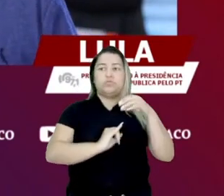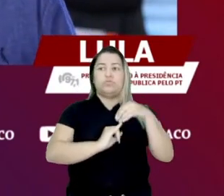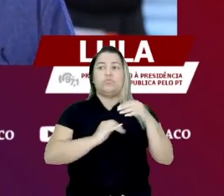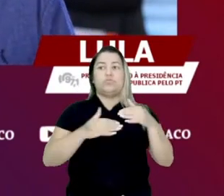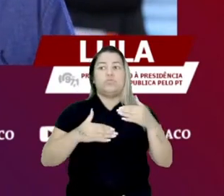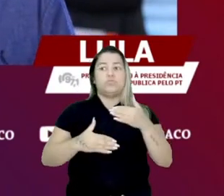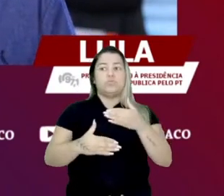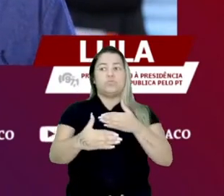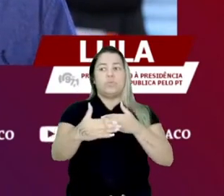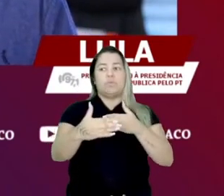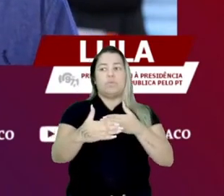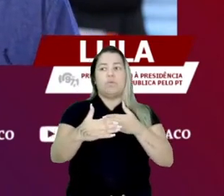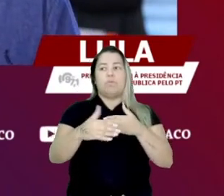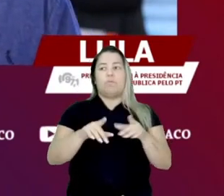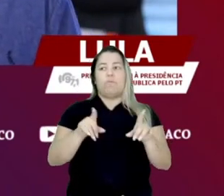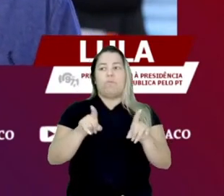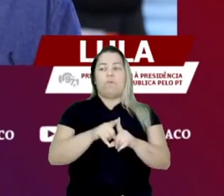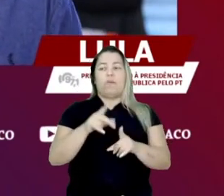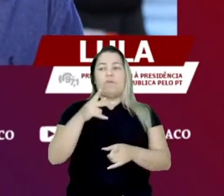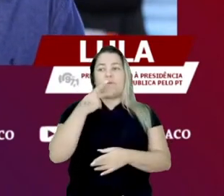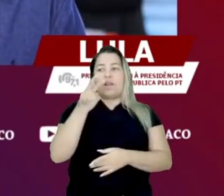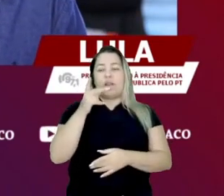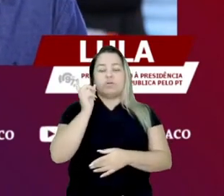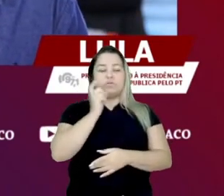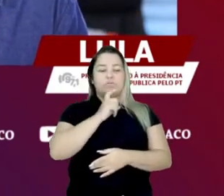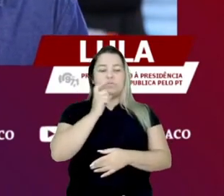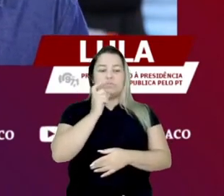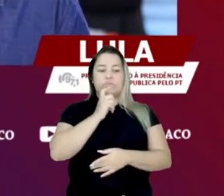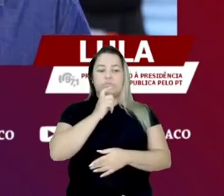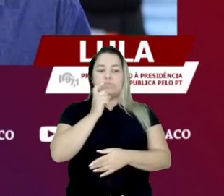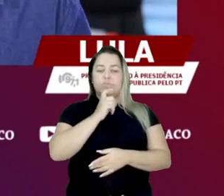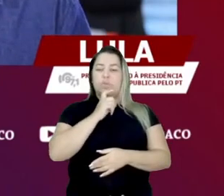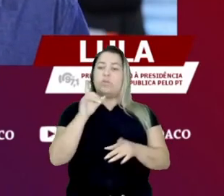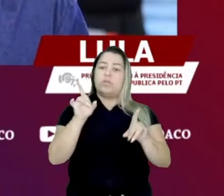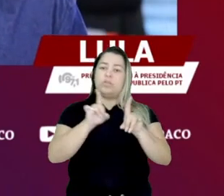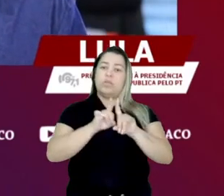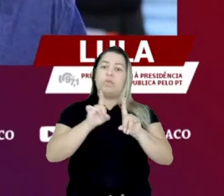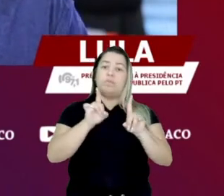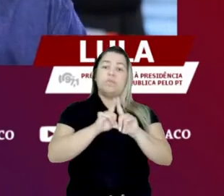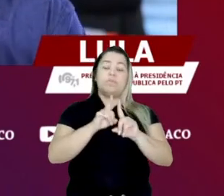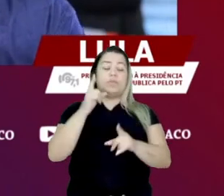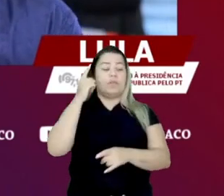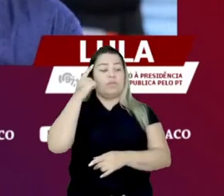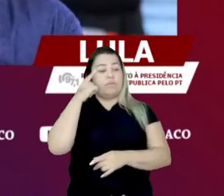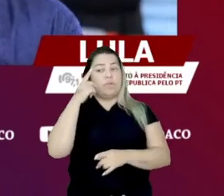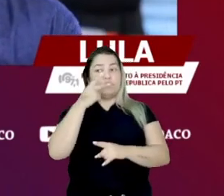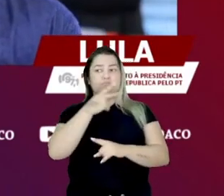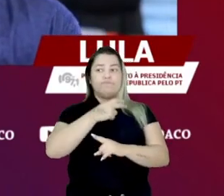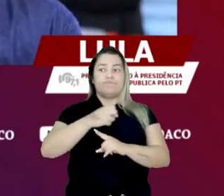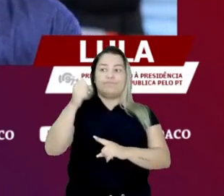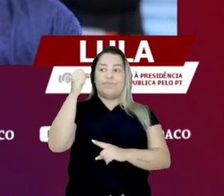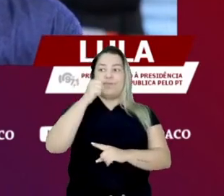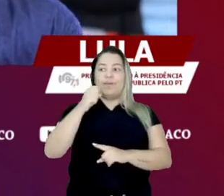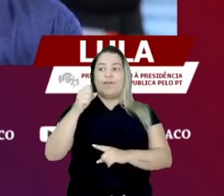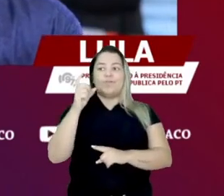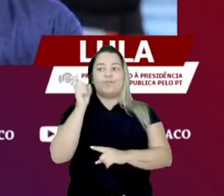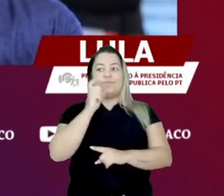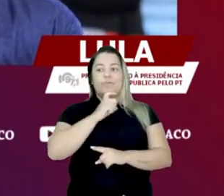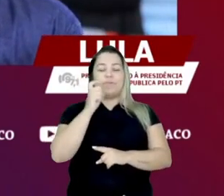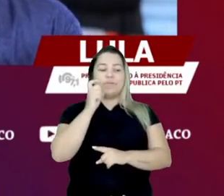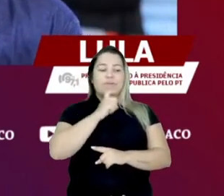menos provocador. Ou seja, a verdade nua e crua é essa. O povo brasileiro vai derrotar o